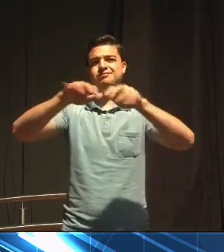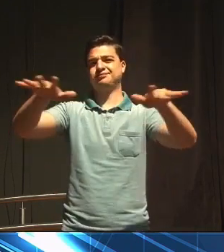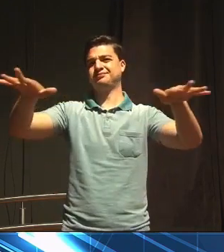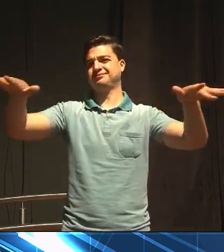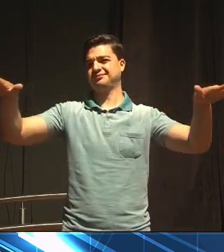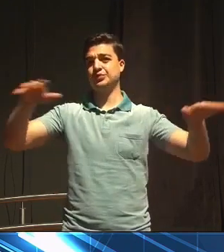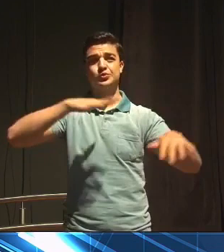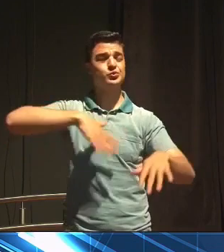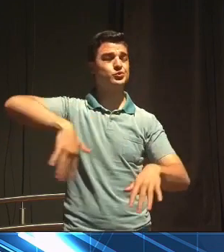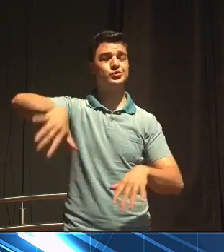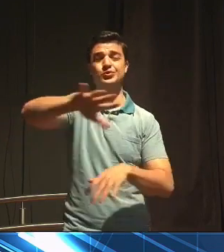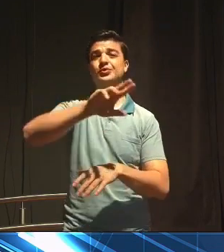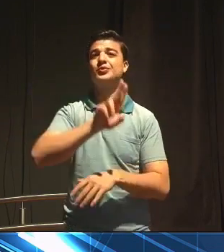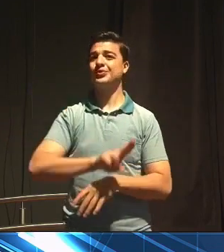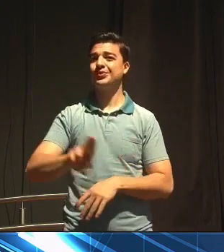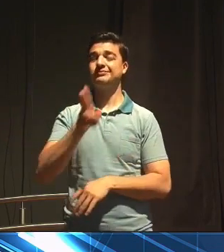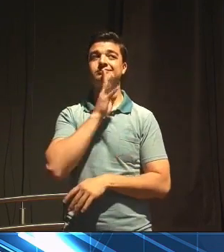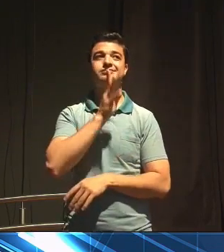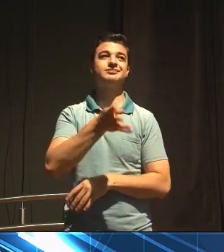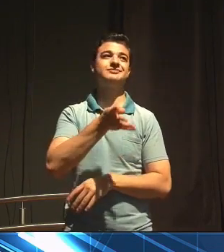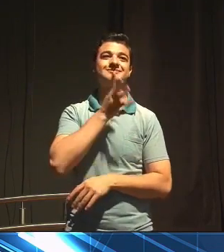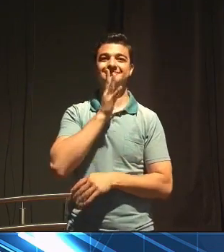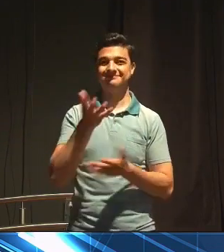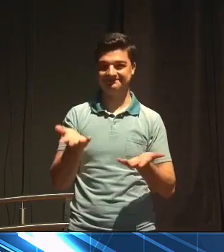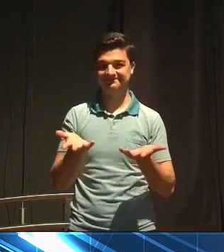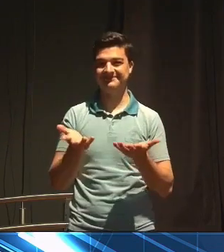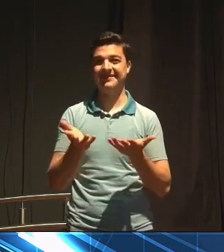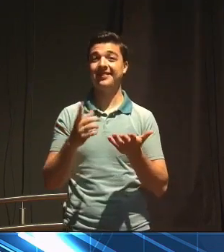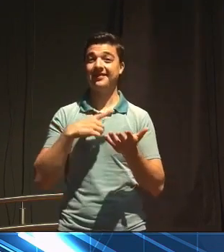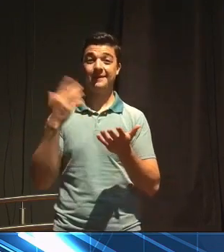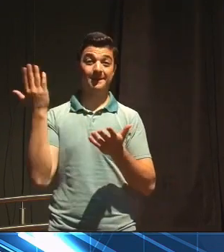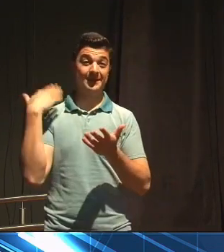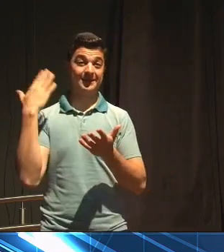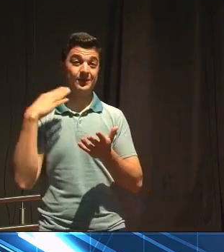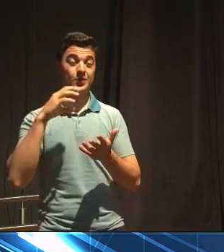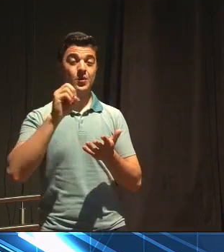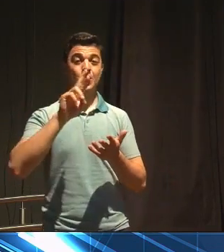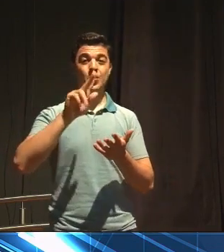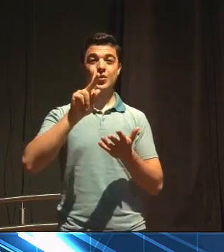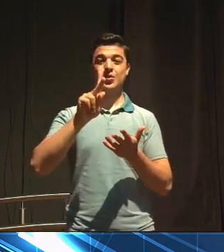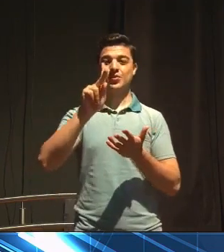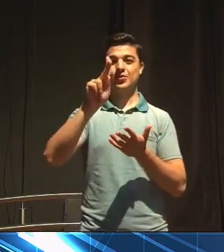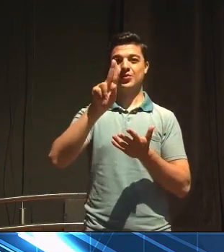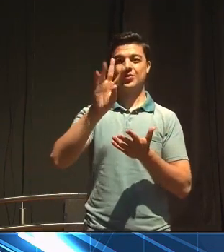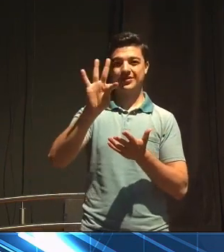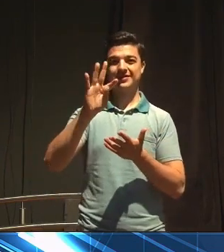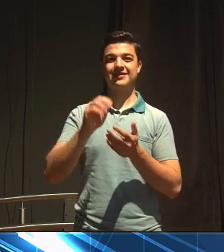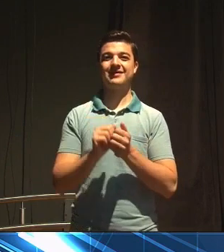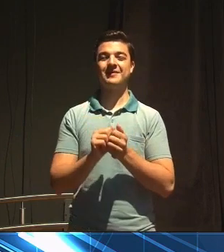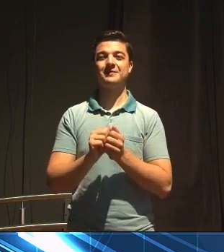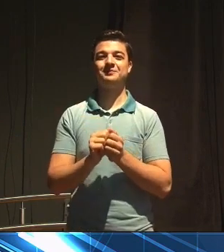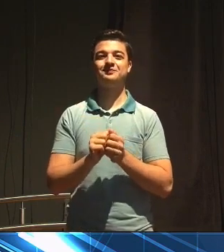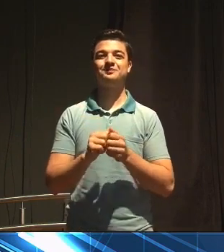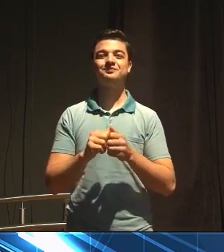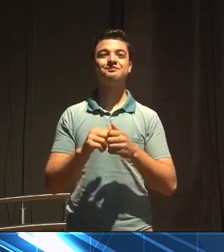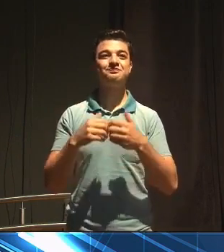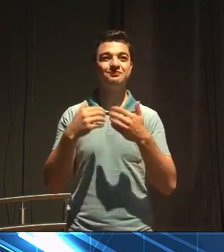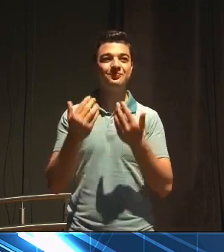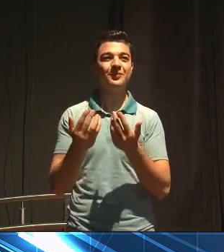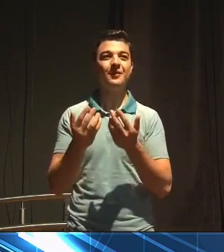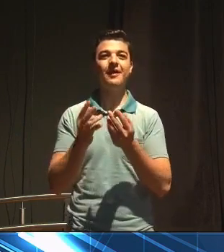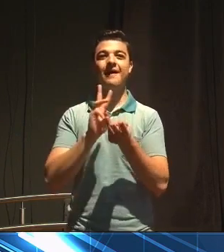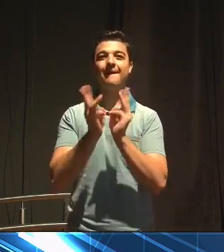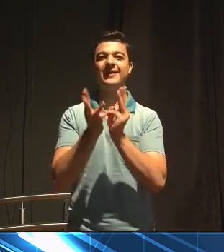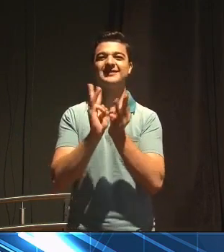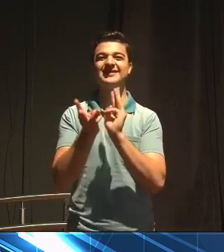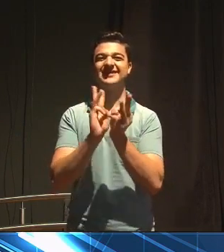a surgir as redes sociais ali, o Orkut, MSN, o YouTube, as plataformas de busca, nosso melhor amigo até hoje,